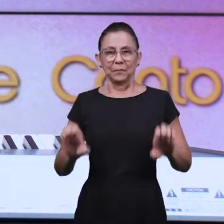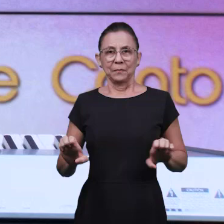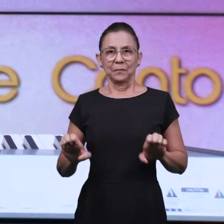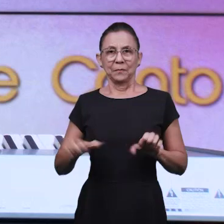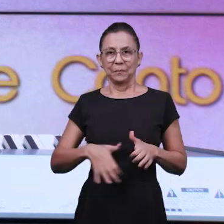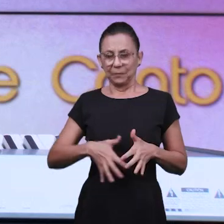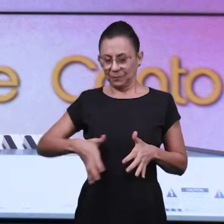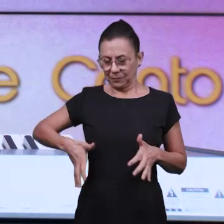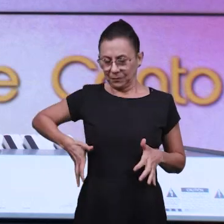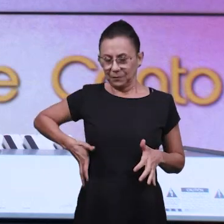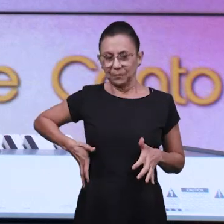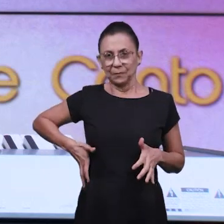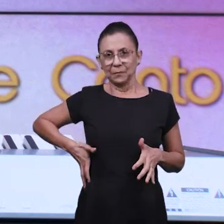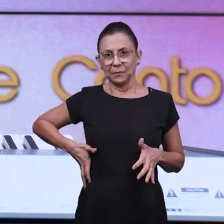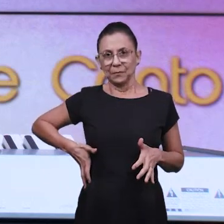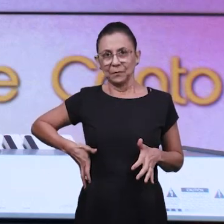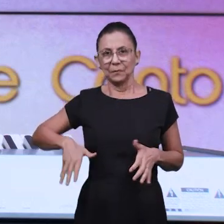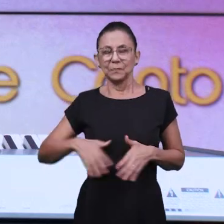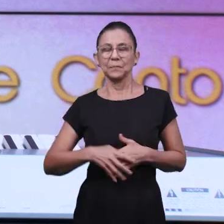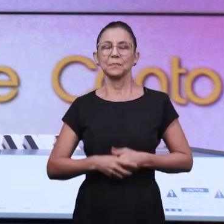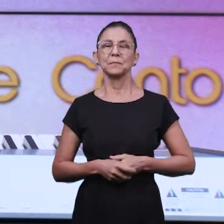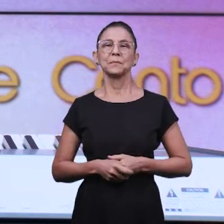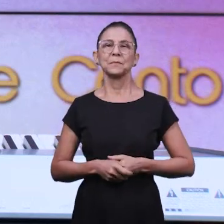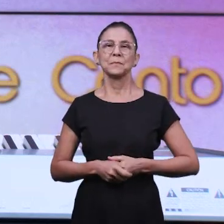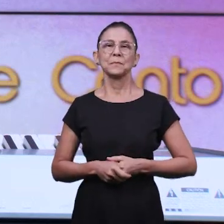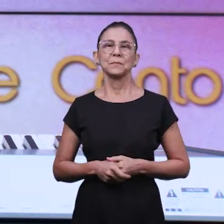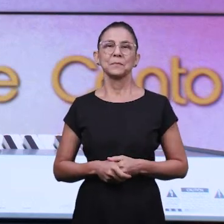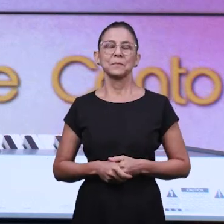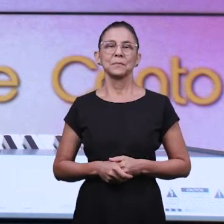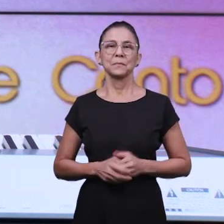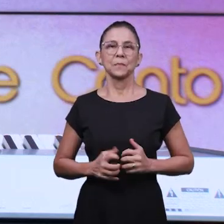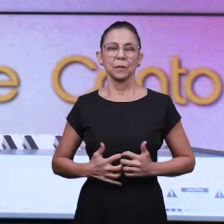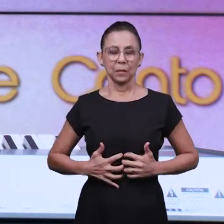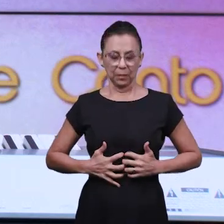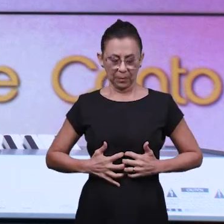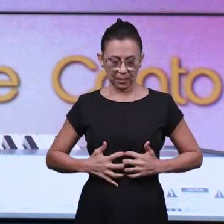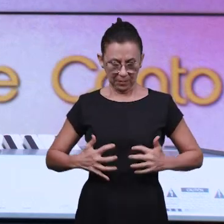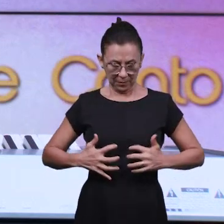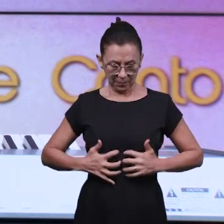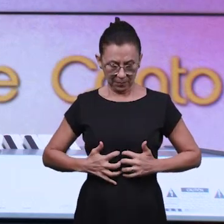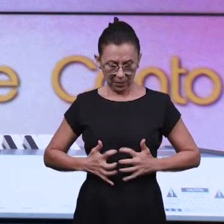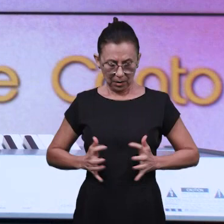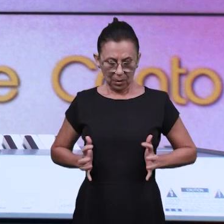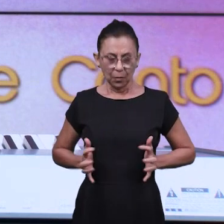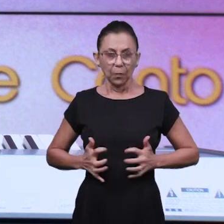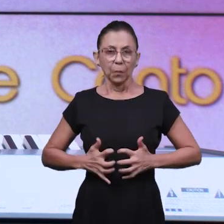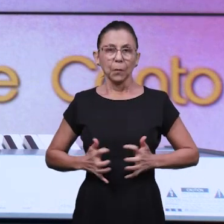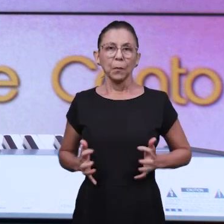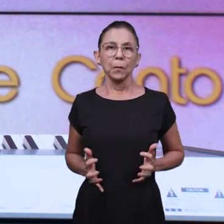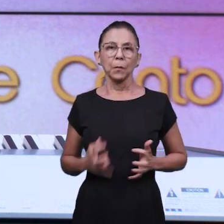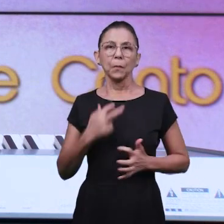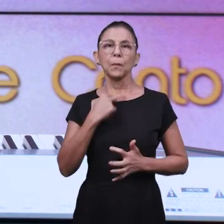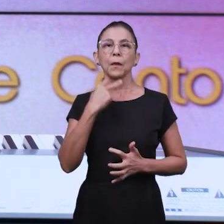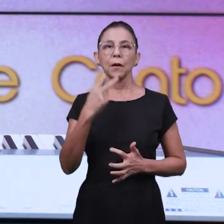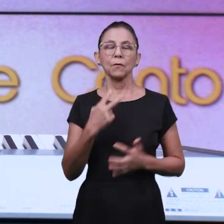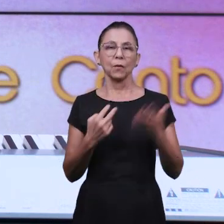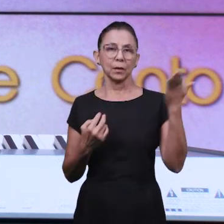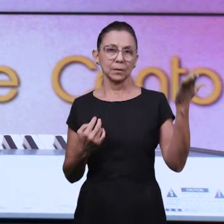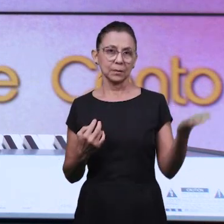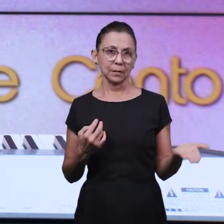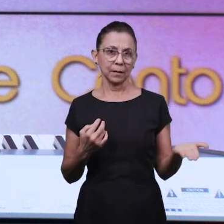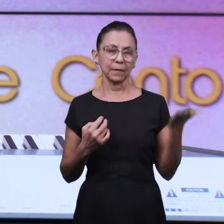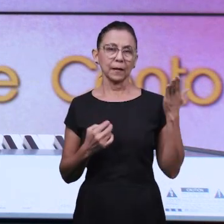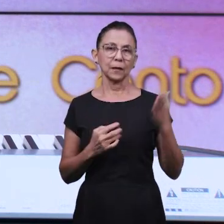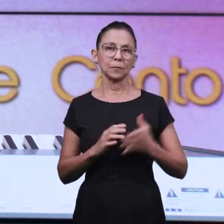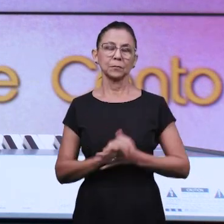irmãos perceberem a movimentação intercostal na abertura, no instrumento vocal da Jordânia,